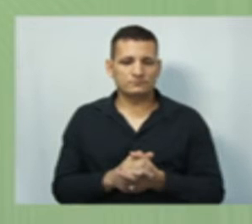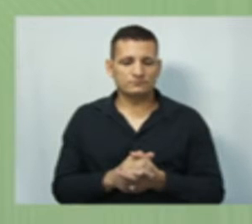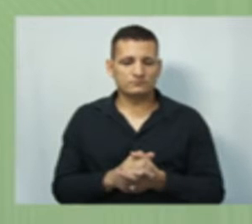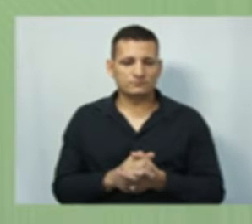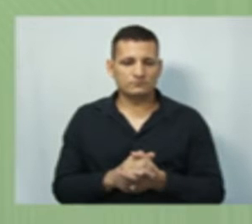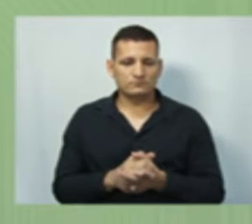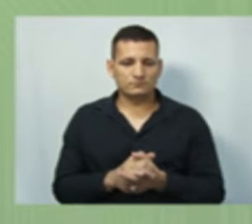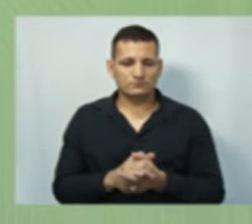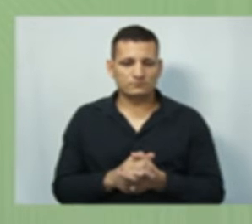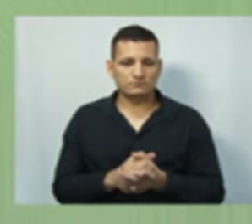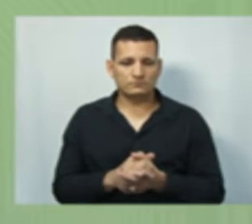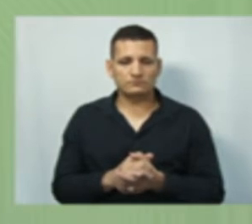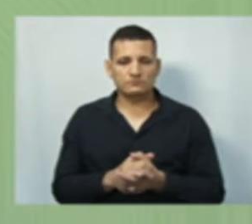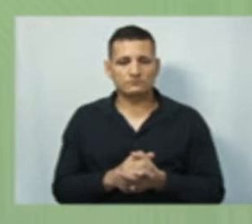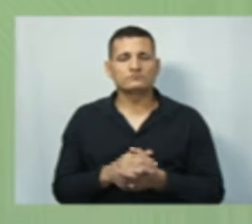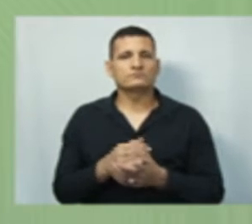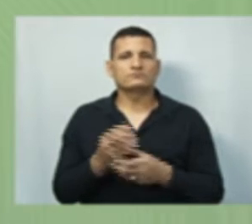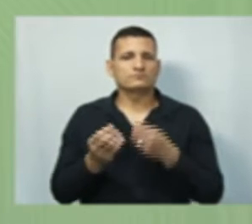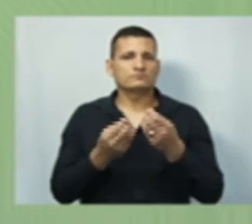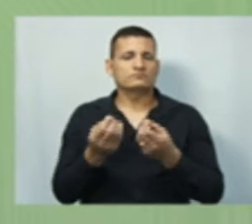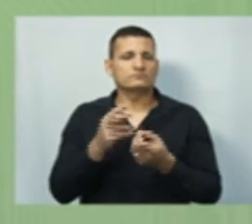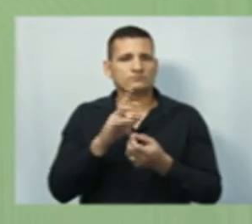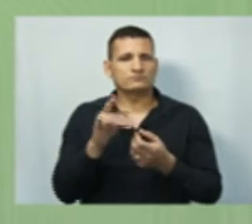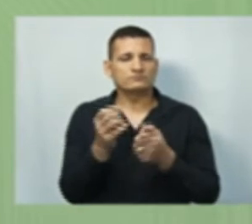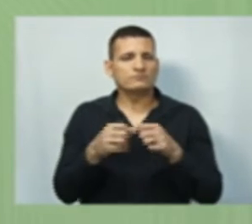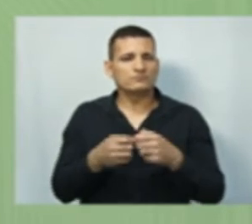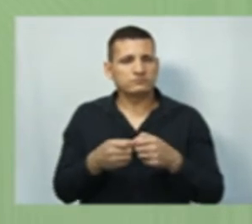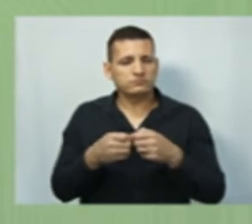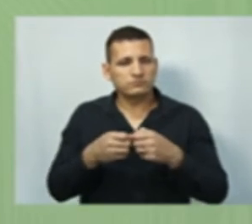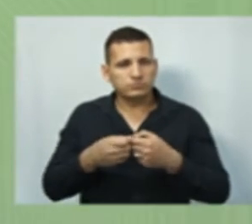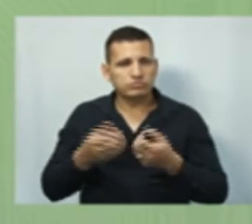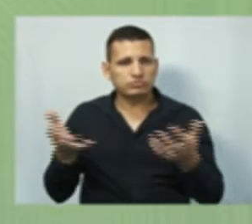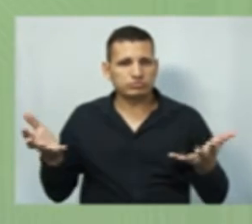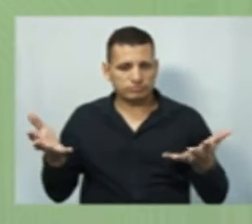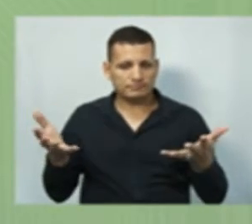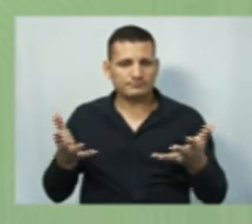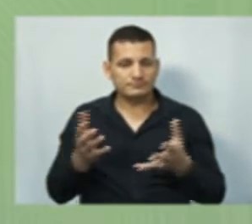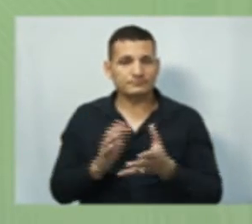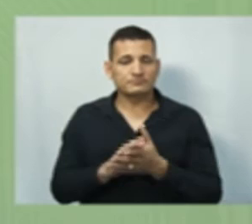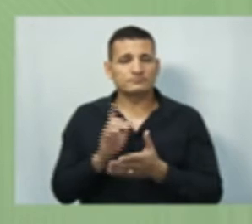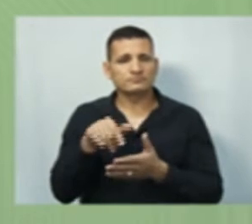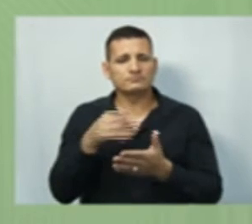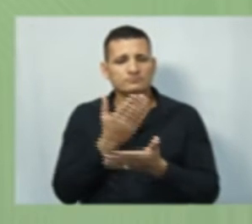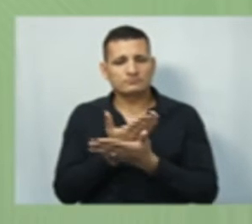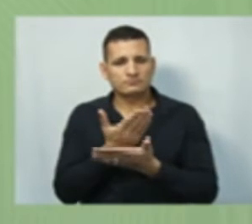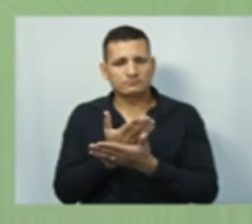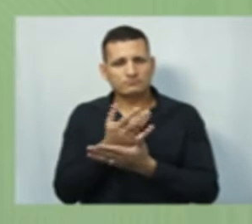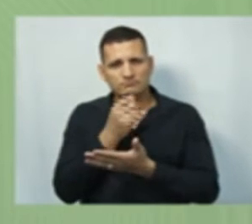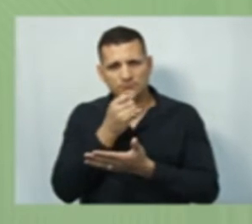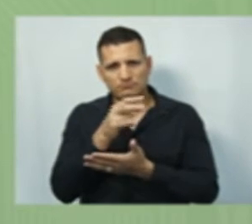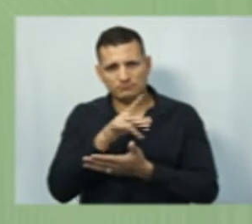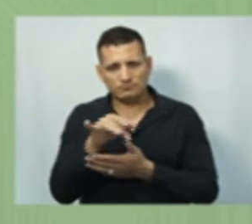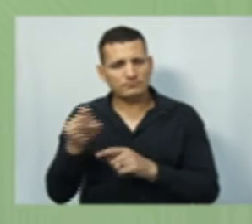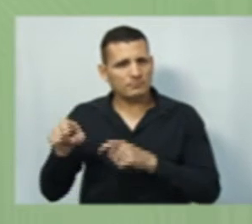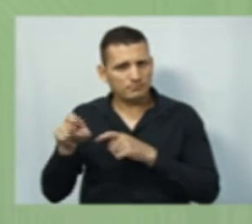e como isso vai ser distribuído. Esse estudo de quanto produzir, se a gente vai produzir mais de bens agrícolas ou bens